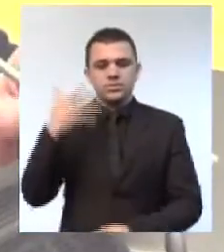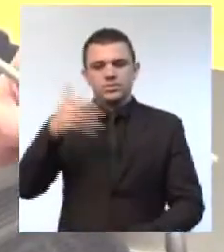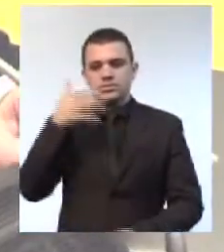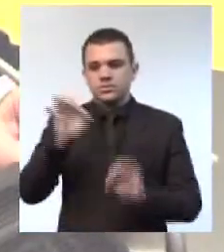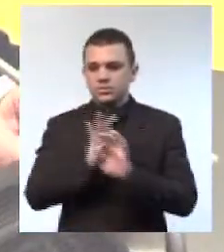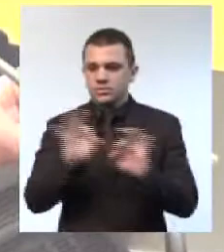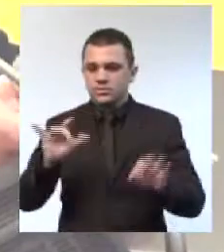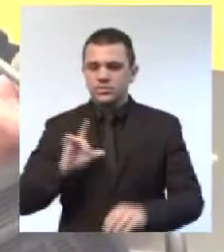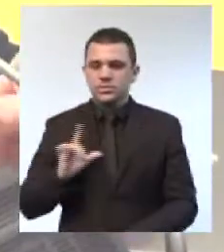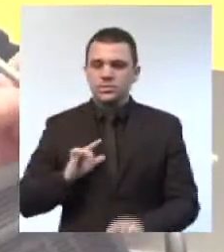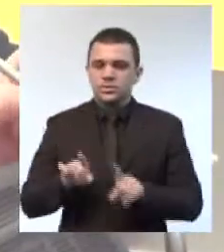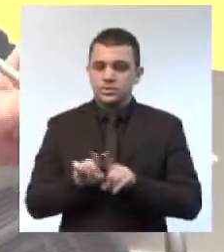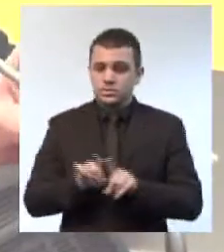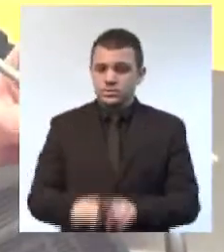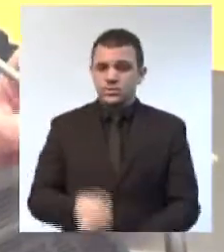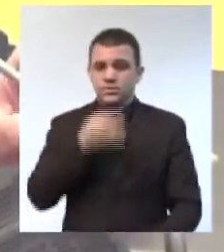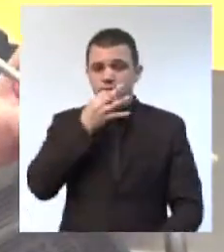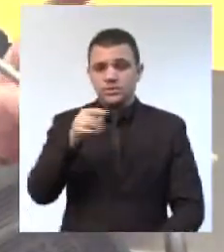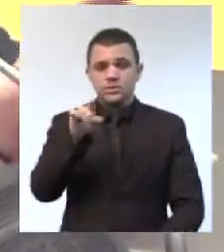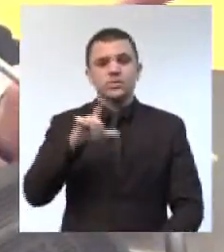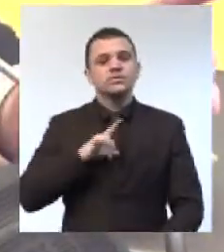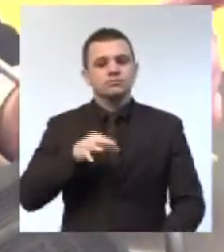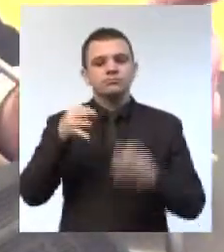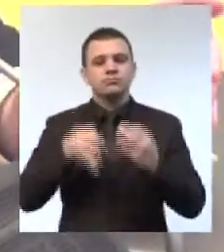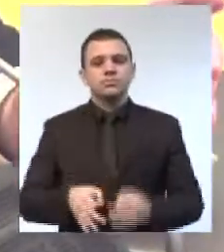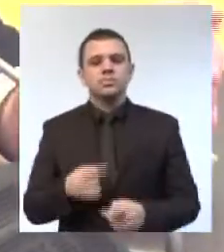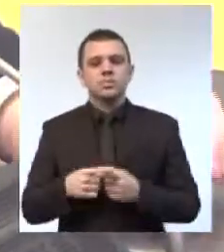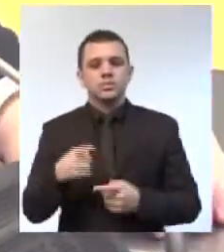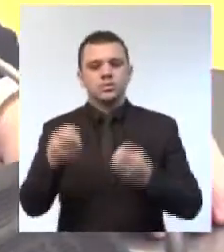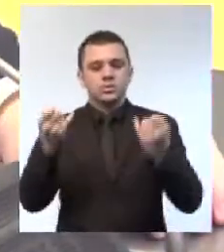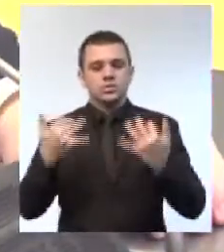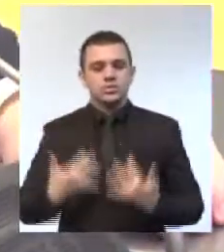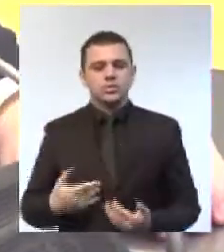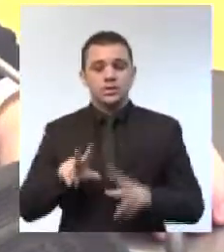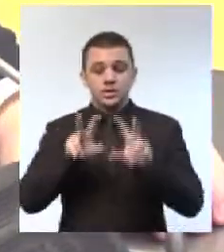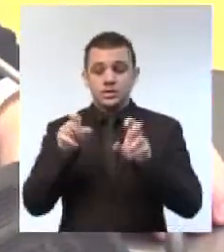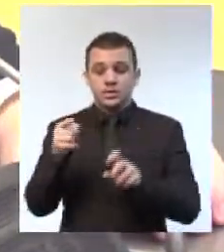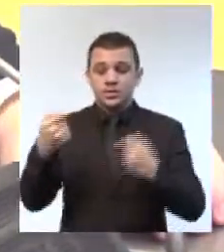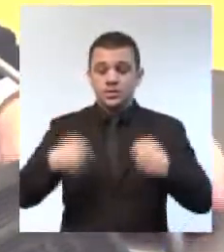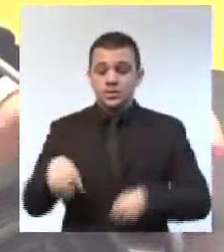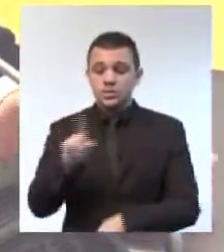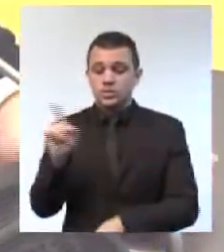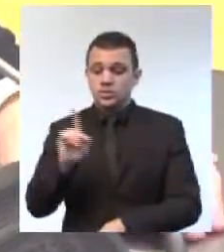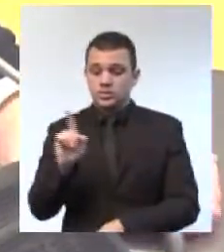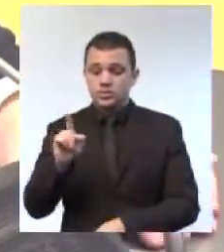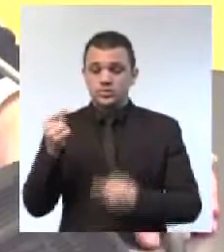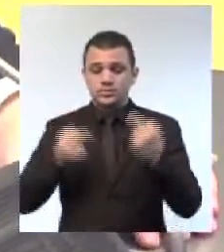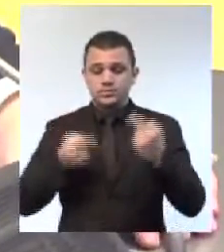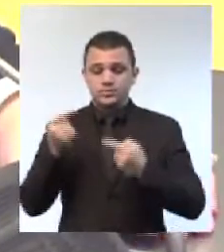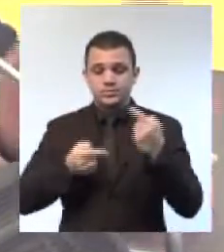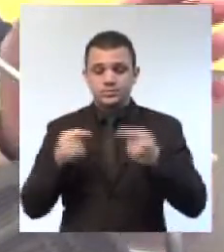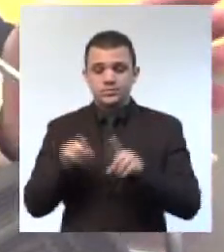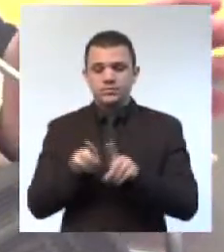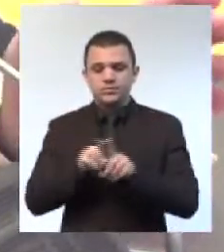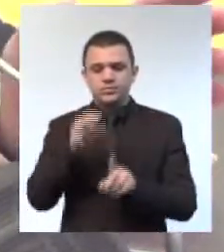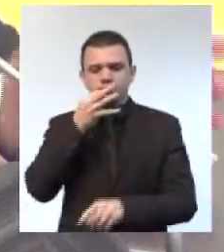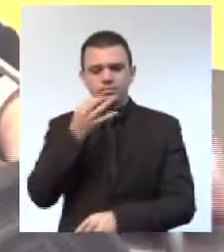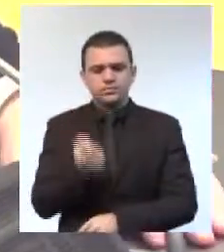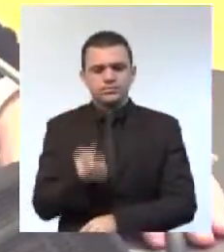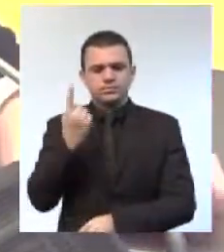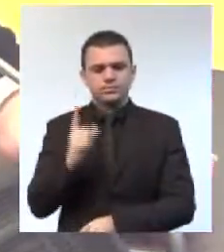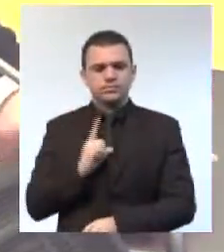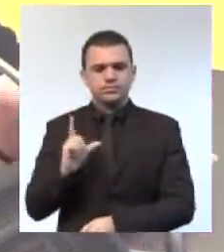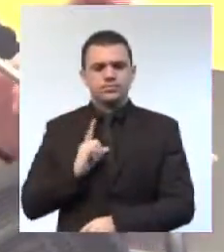inclusive, quando diz que esse assunto nem mereceria discussão. Até me estranha, que eu inclusive já